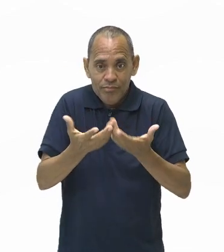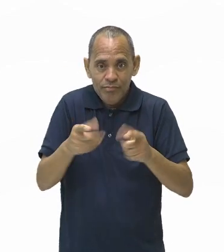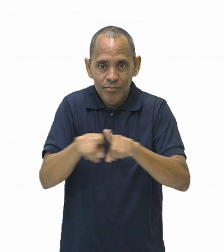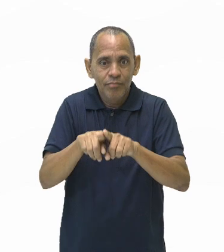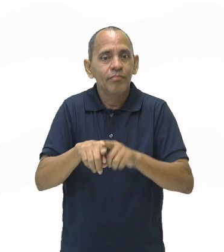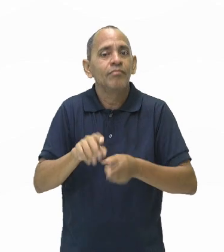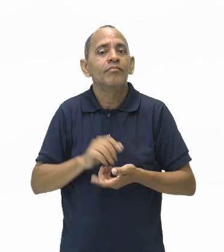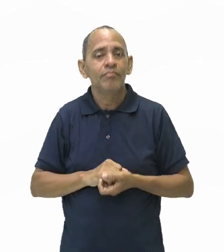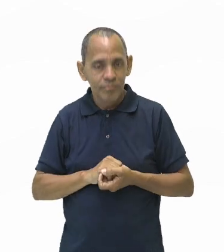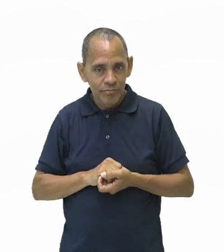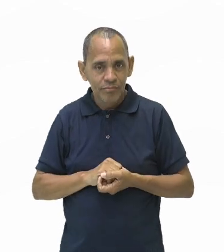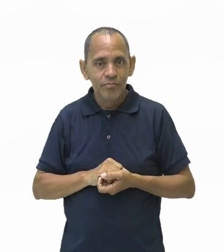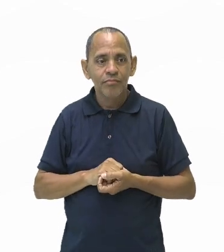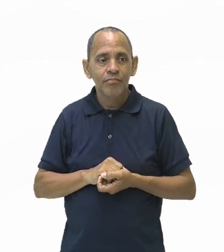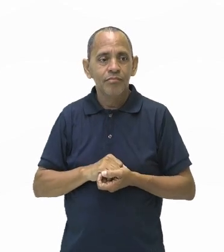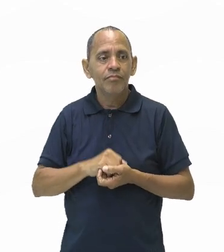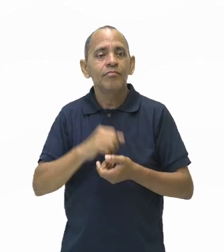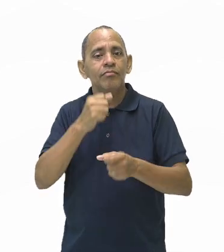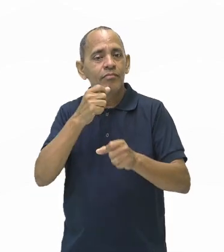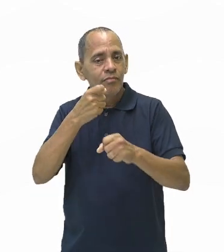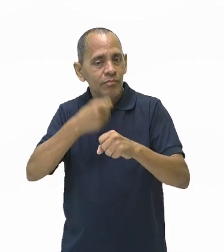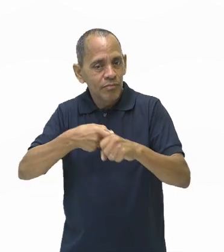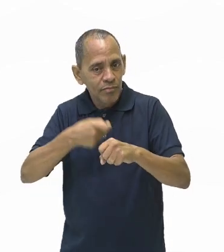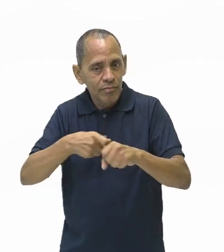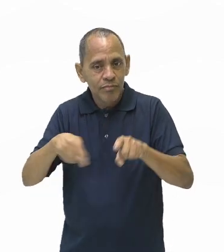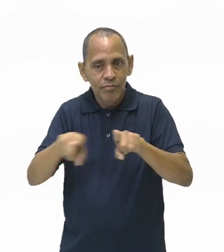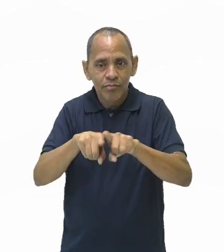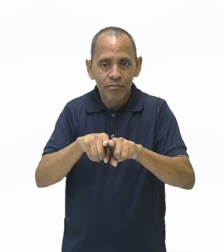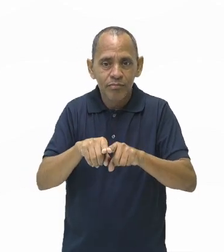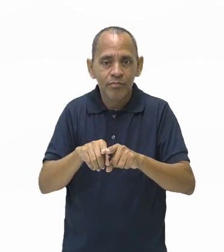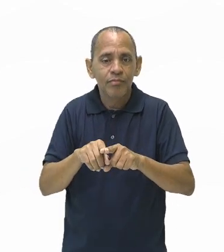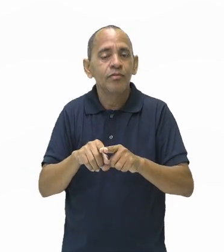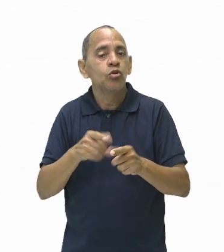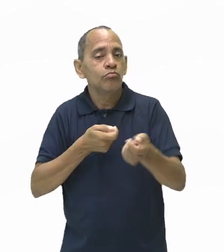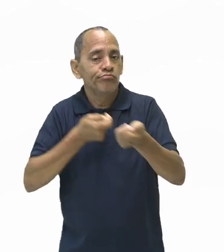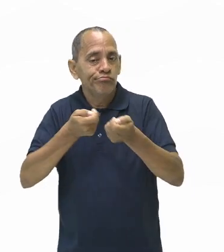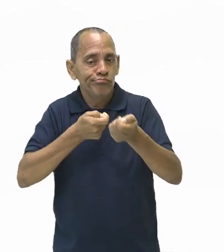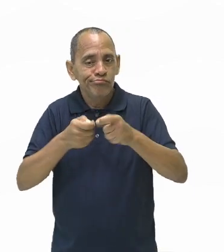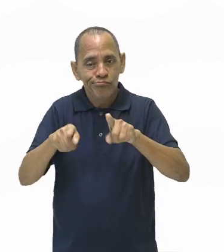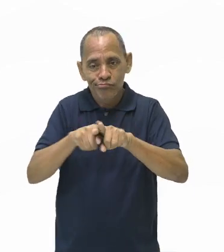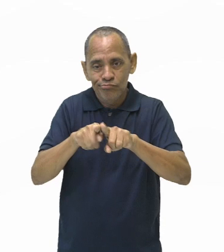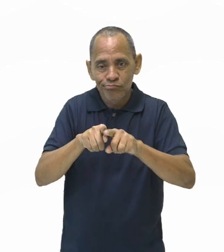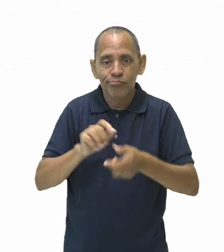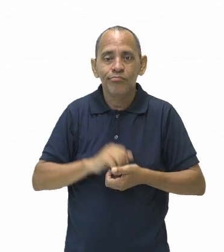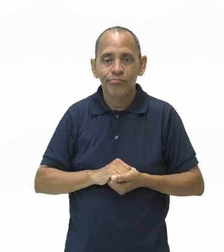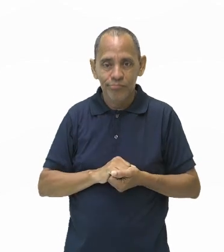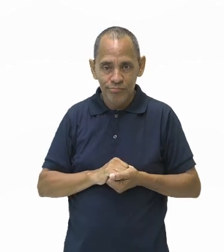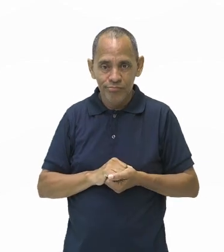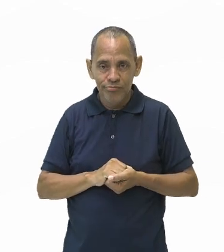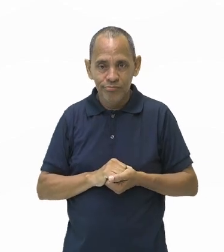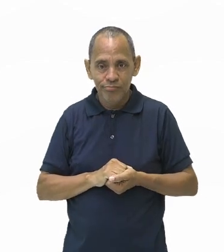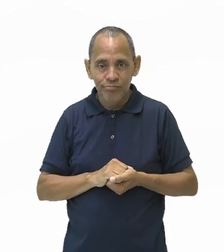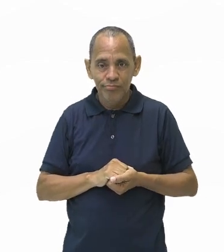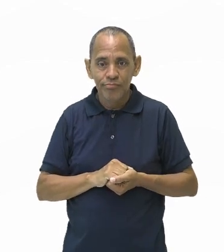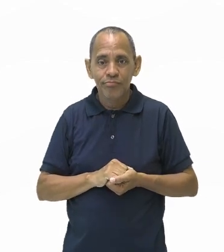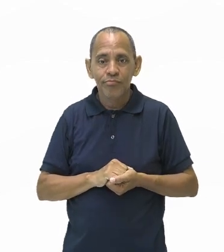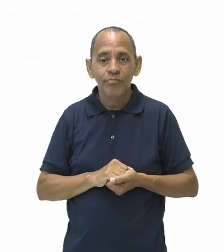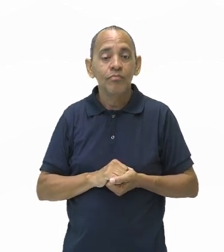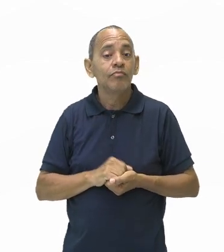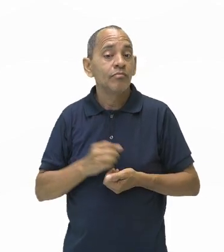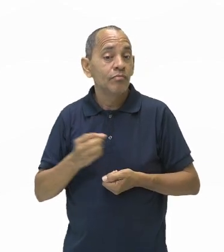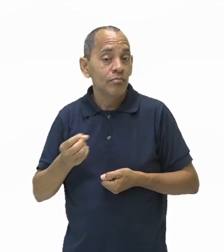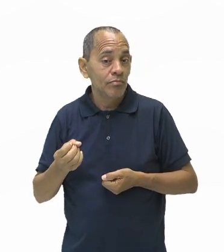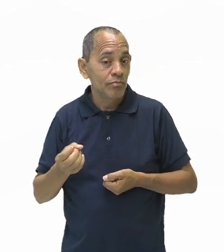rigidez ali na questão da métrica, né? A perfeição, o parnasianismo traz esse lado, tá bom?